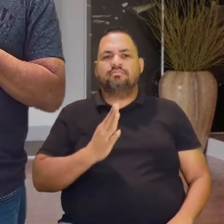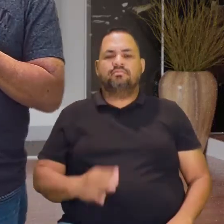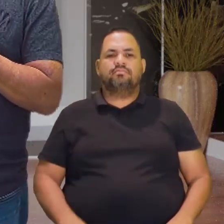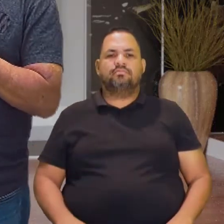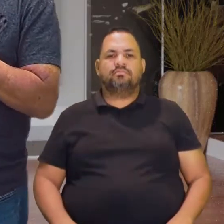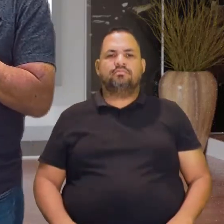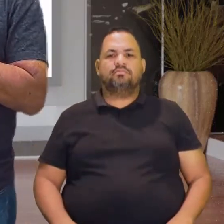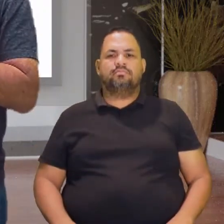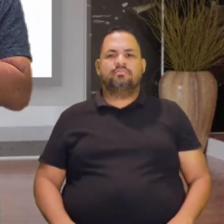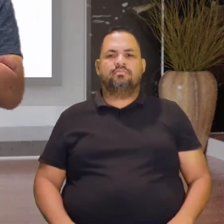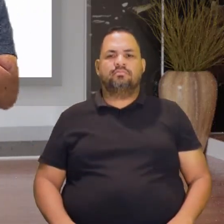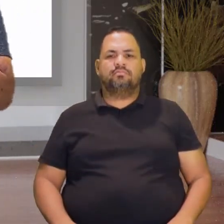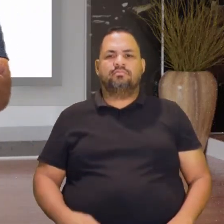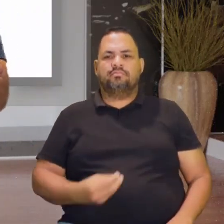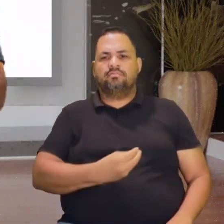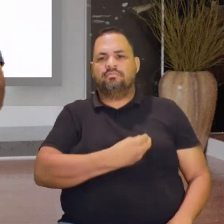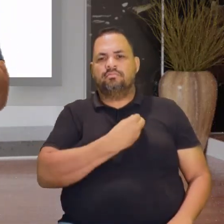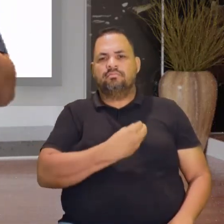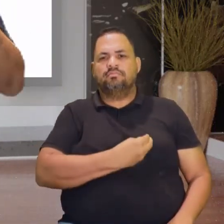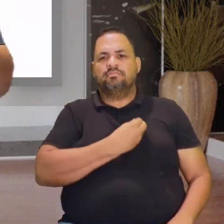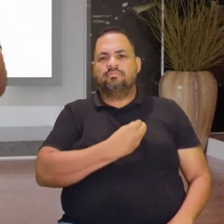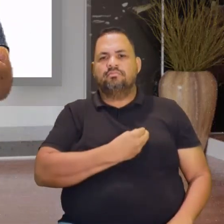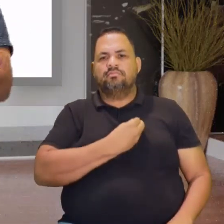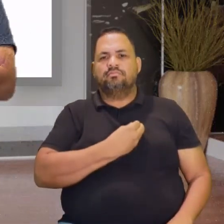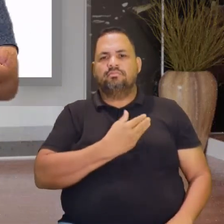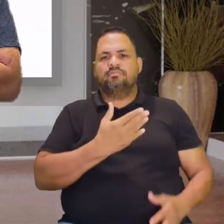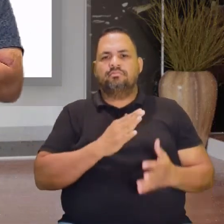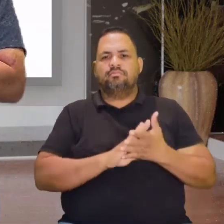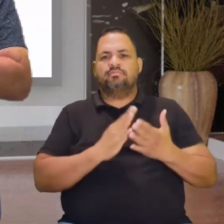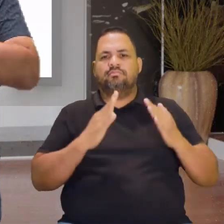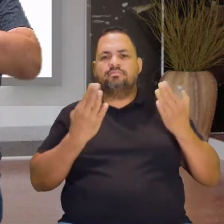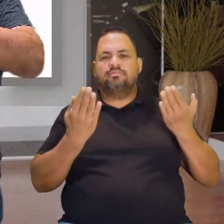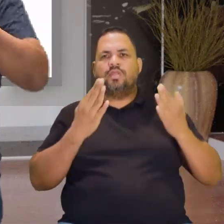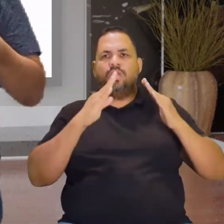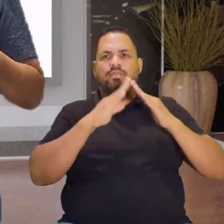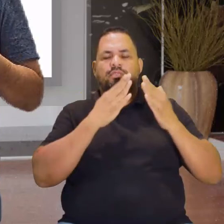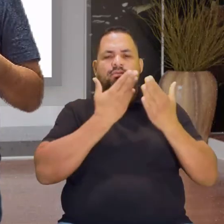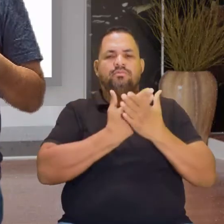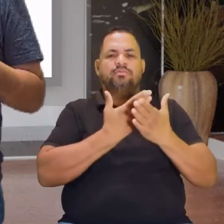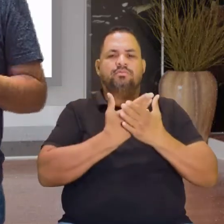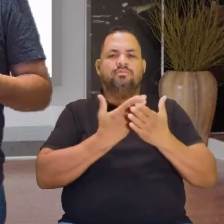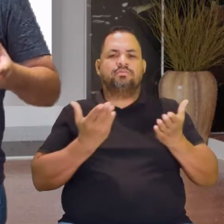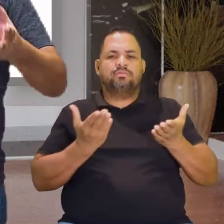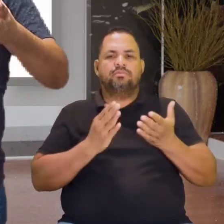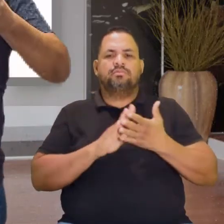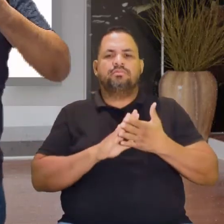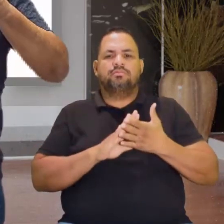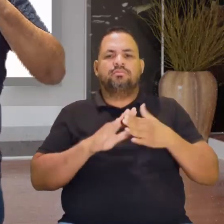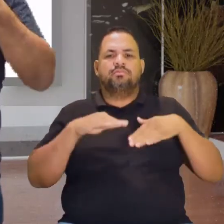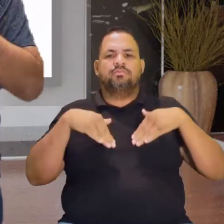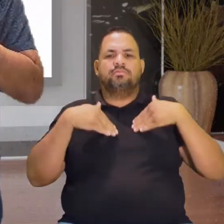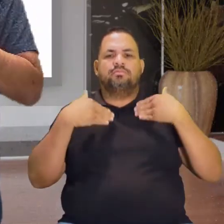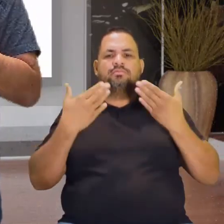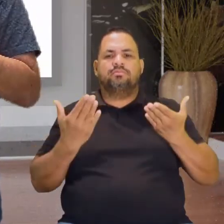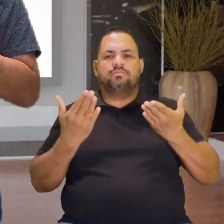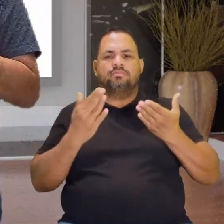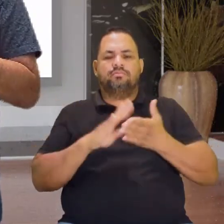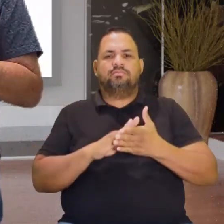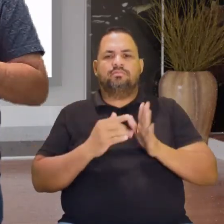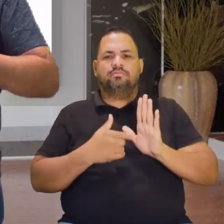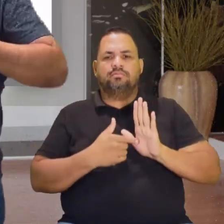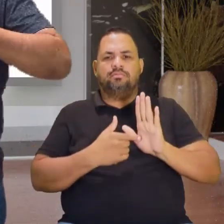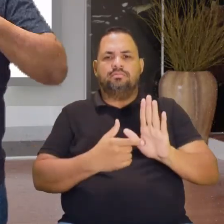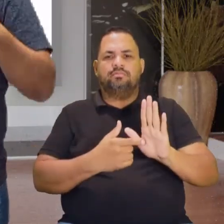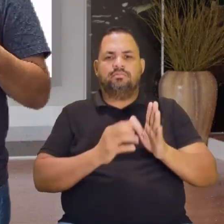ainda vivendo ainda do academicismo nesse momento, e quando eles vêm